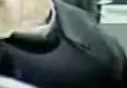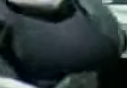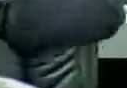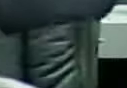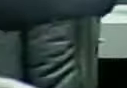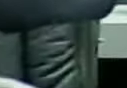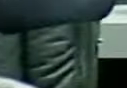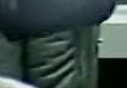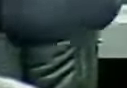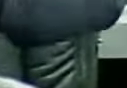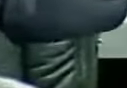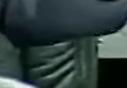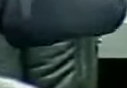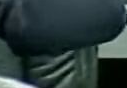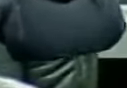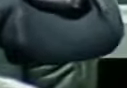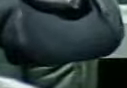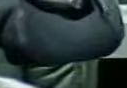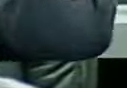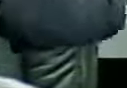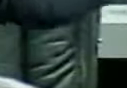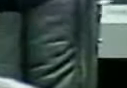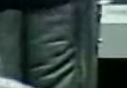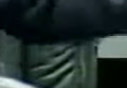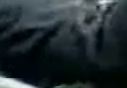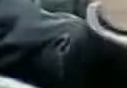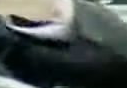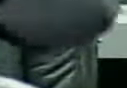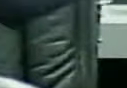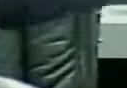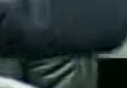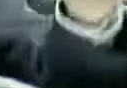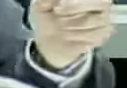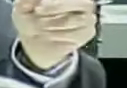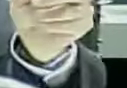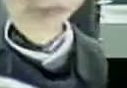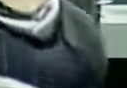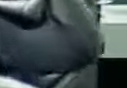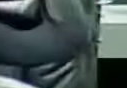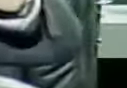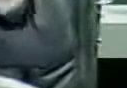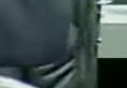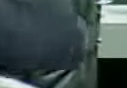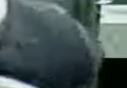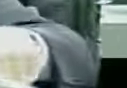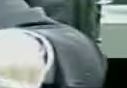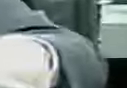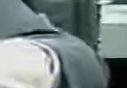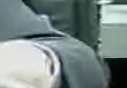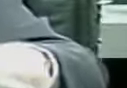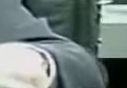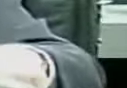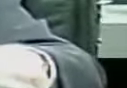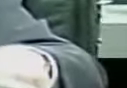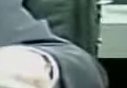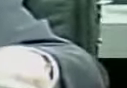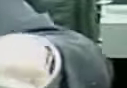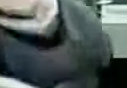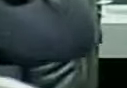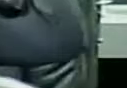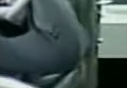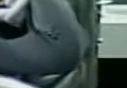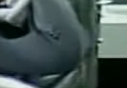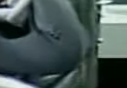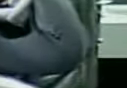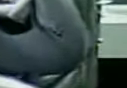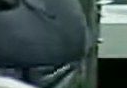colocado, porque na hora que começaram a falar dos custos, e aí não era mais ninguém de fora, aí foi alguém daqui que estava falando